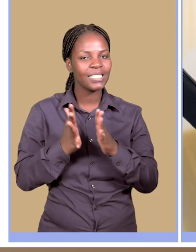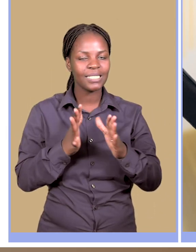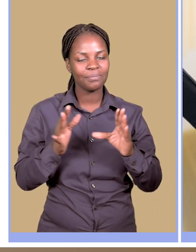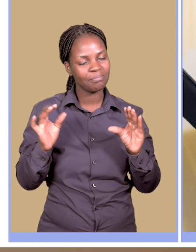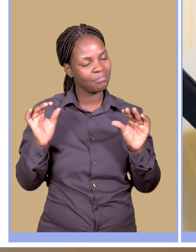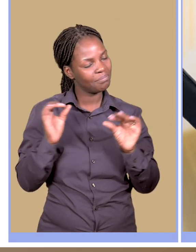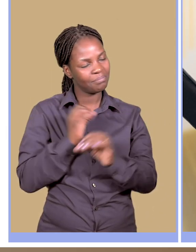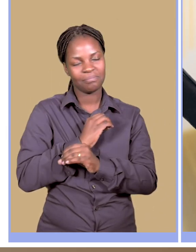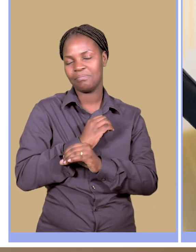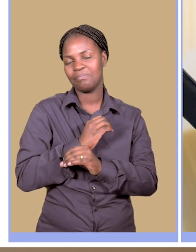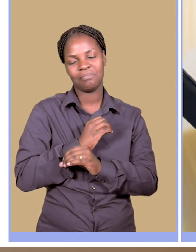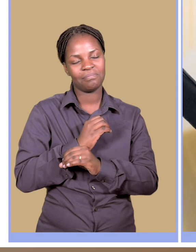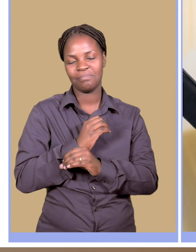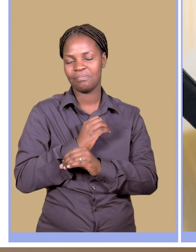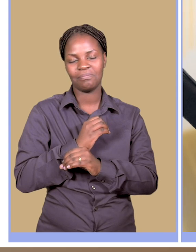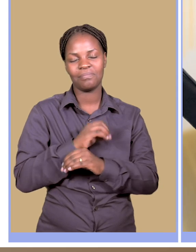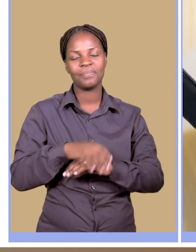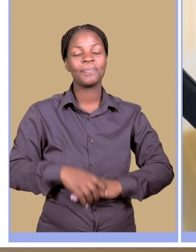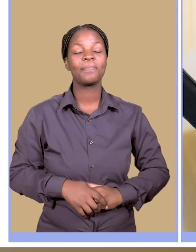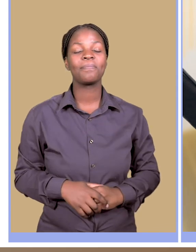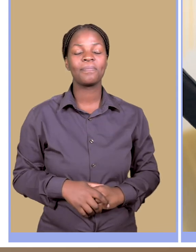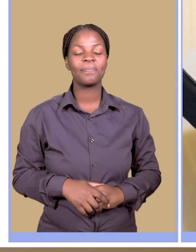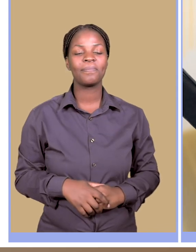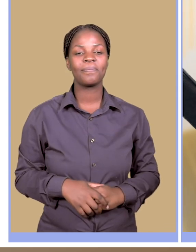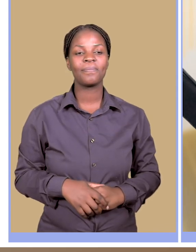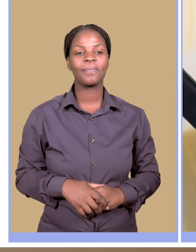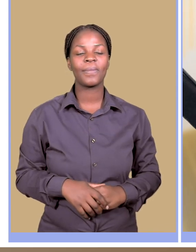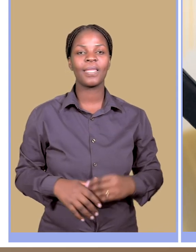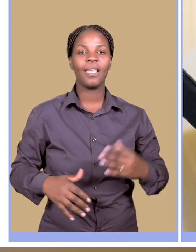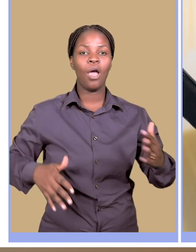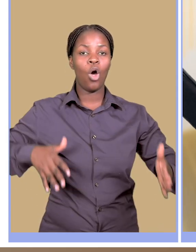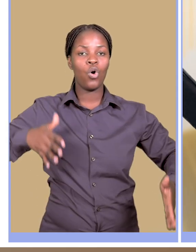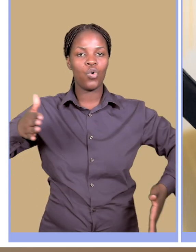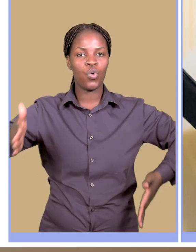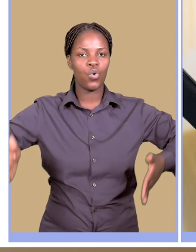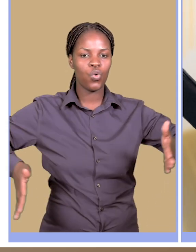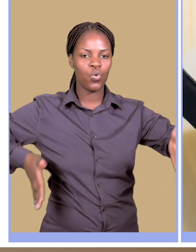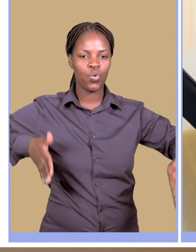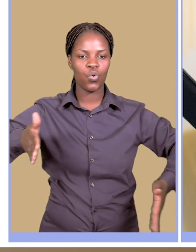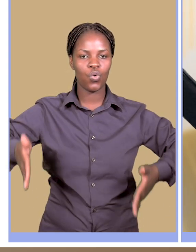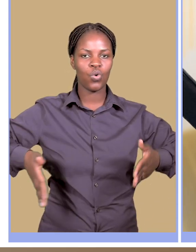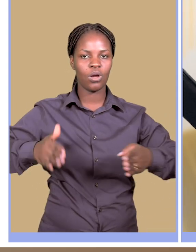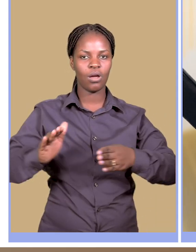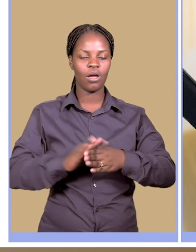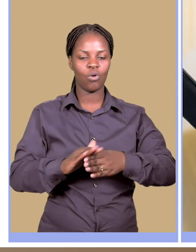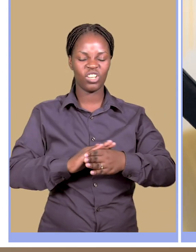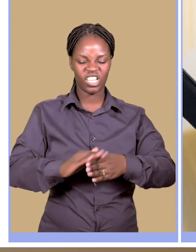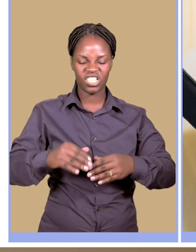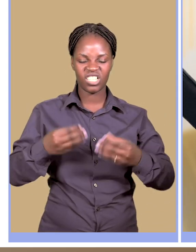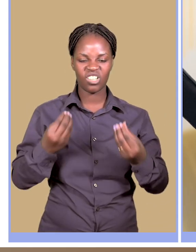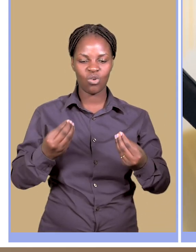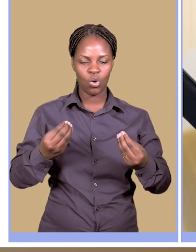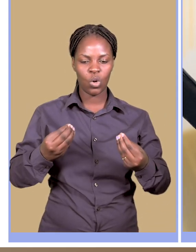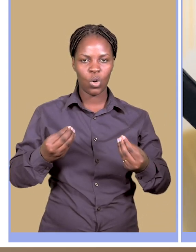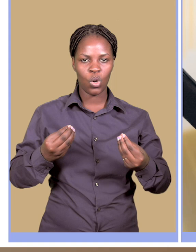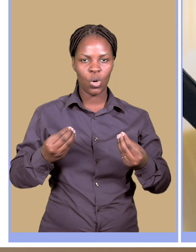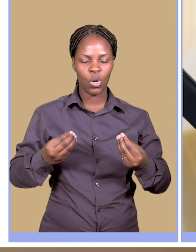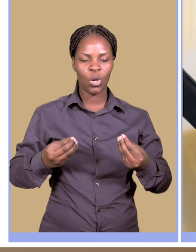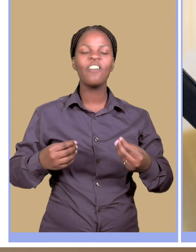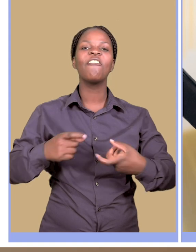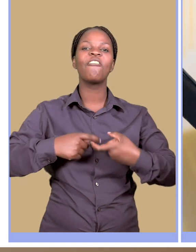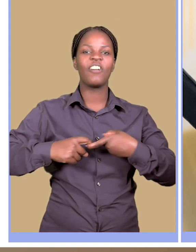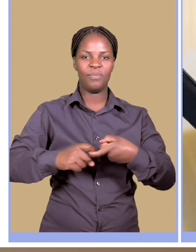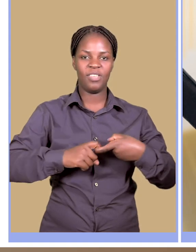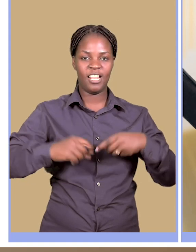sinais. E a linguagem gestual normalmente comunica-se dentro de um círculo muito fechado que é a